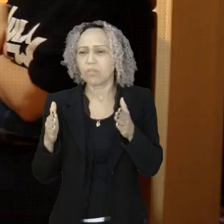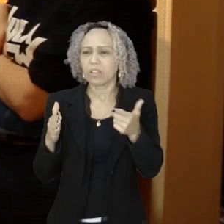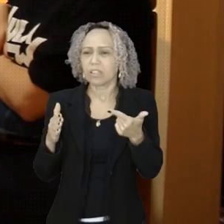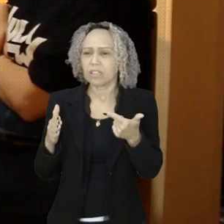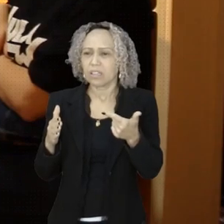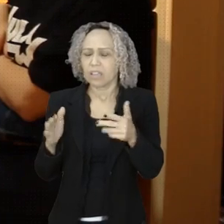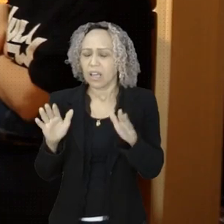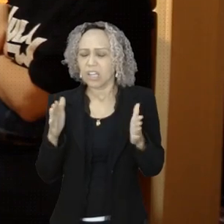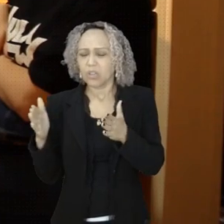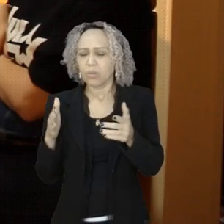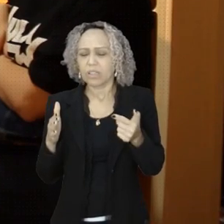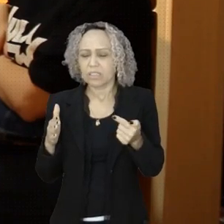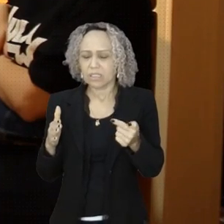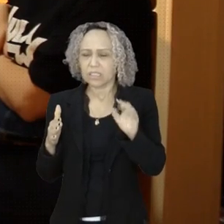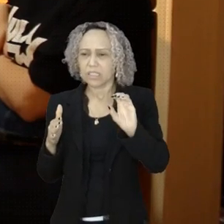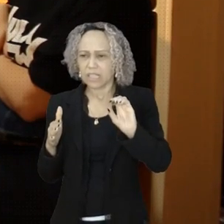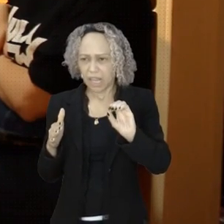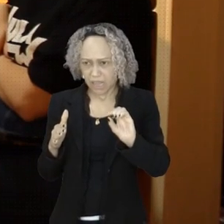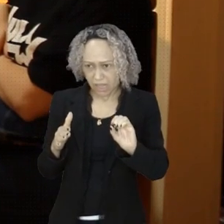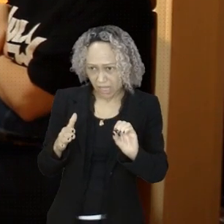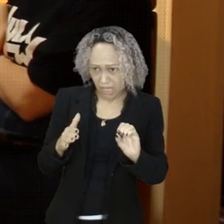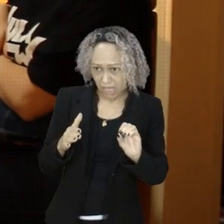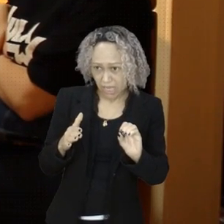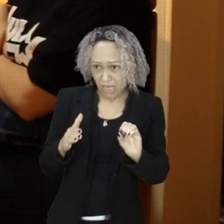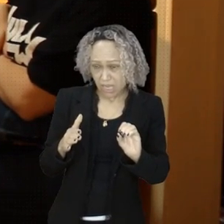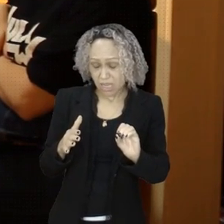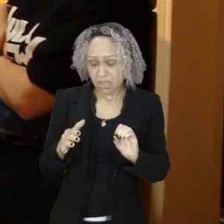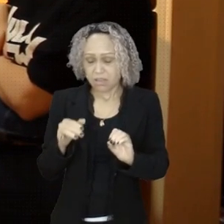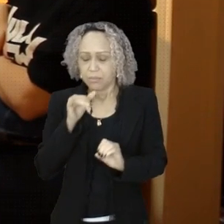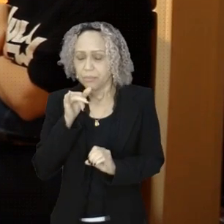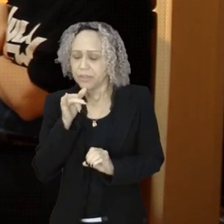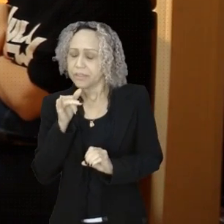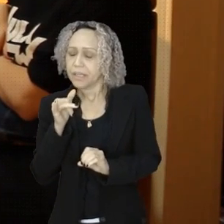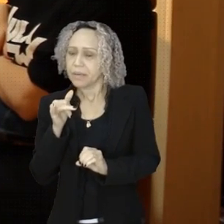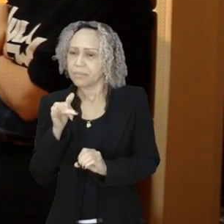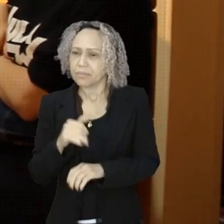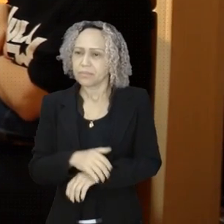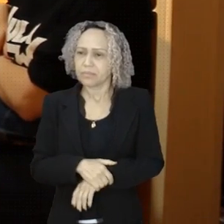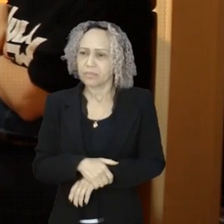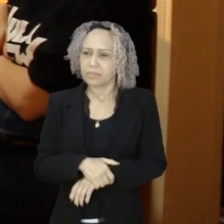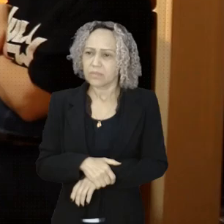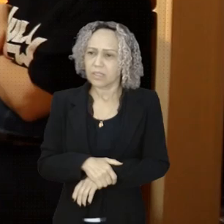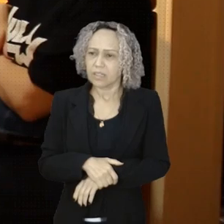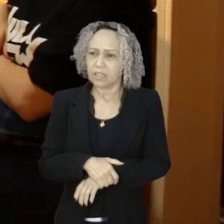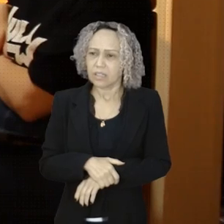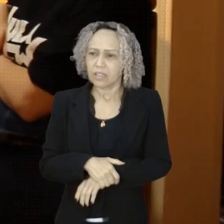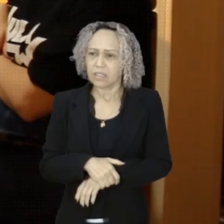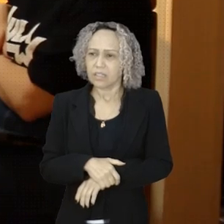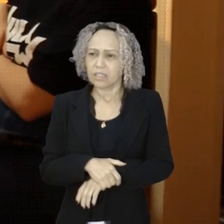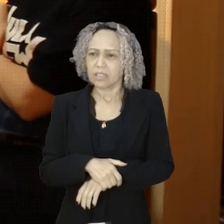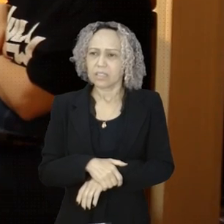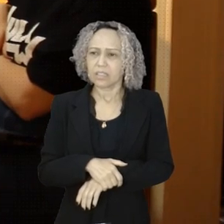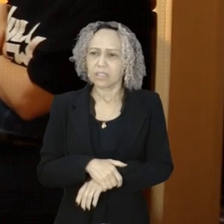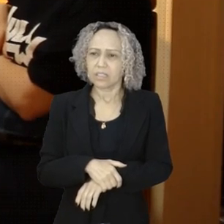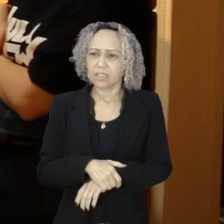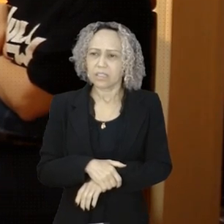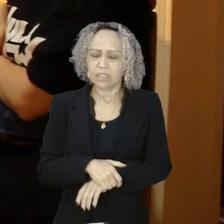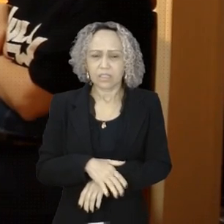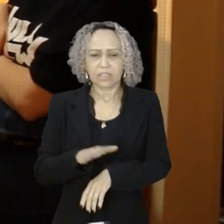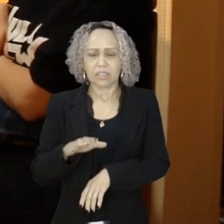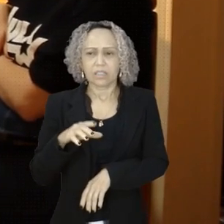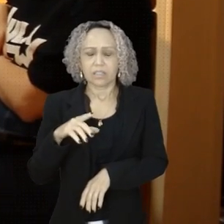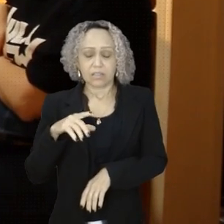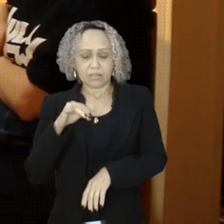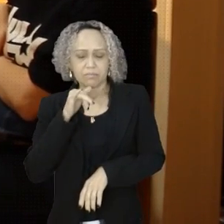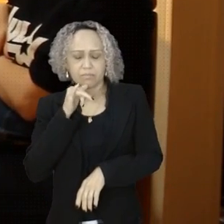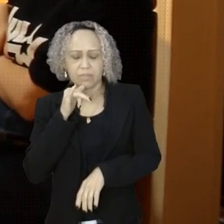nomeado e tal, de derrubar o mercado público, né, para fazer, não é, a Siqueira Campos, que é uma avenida